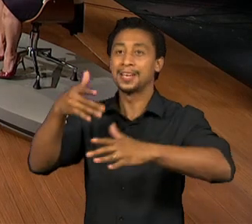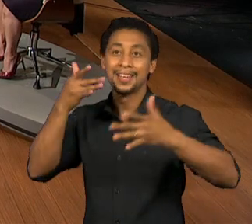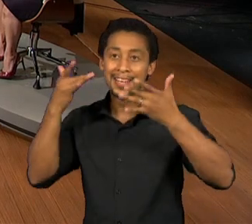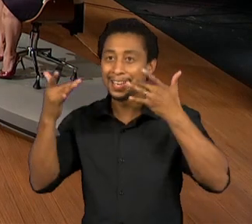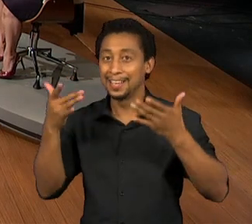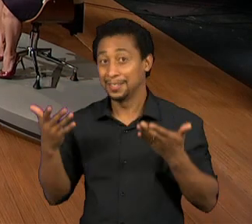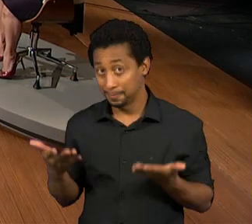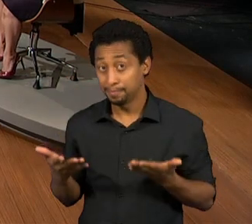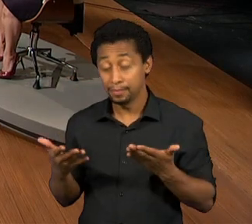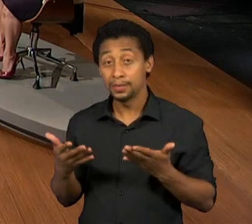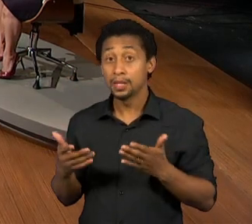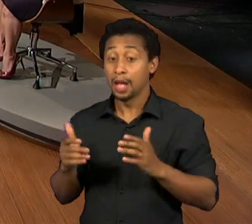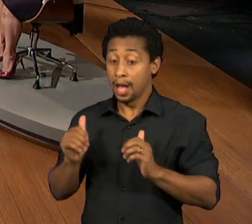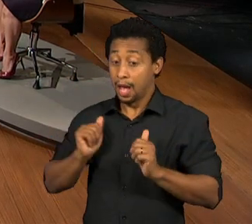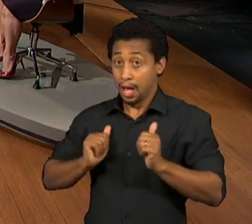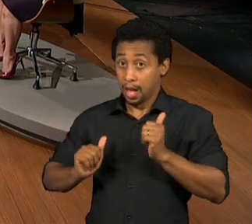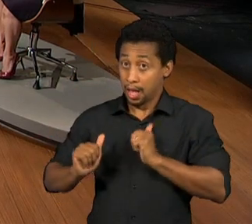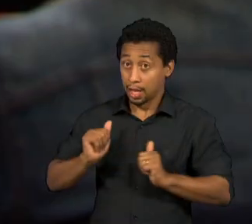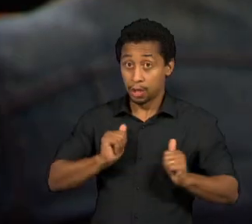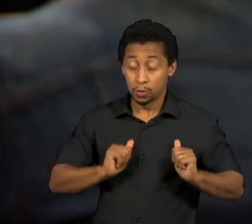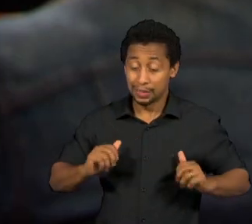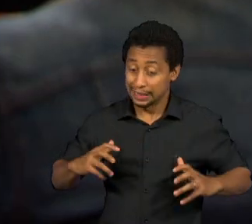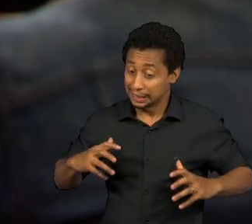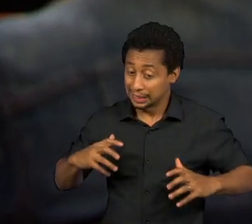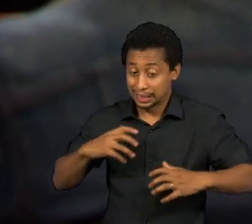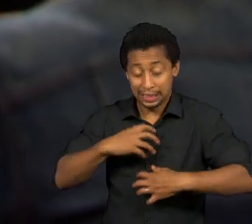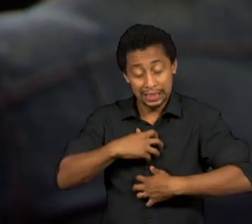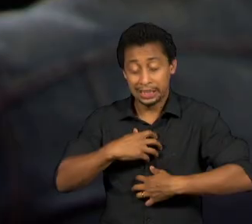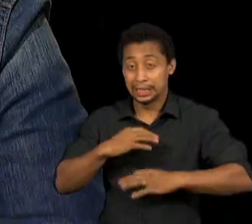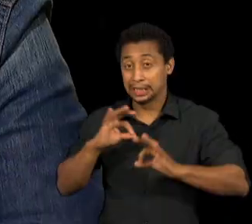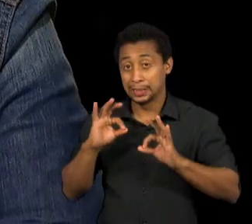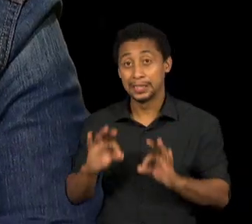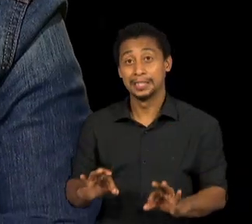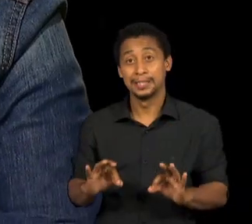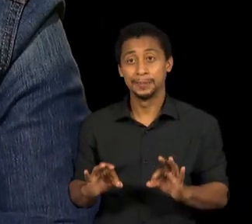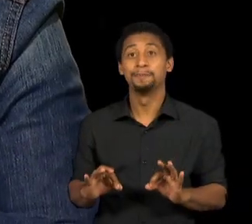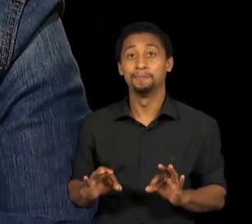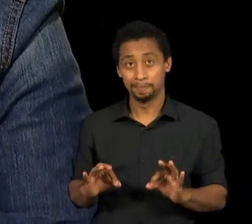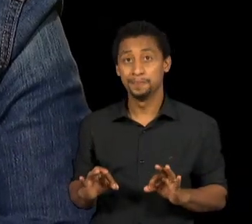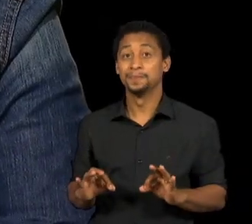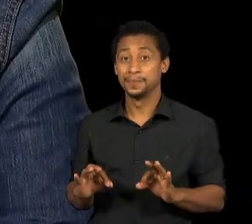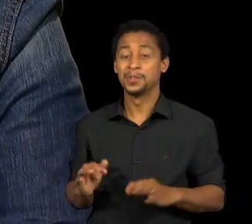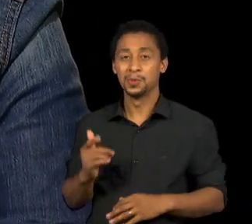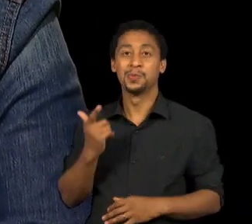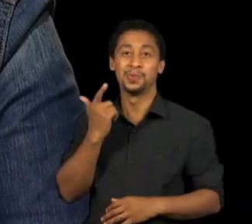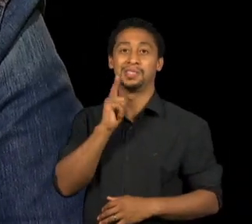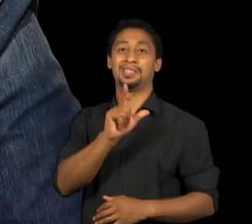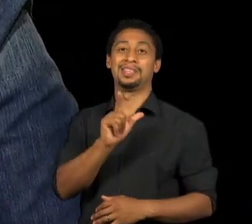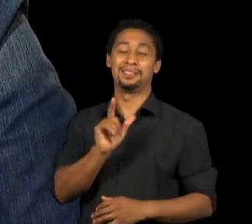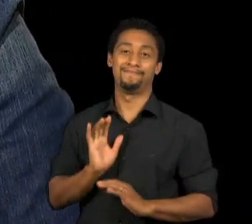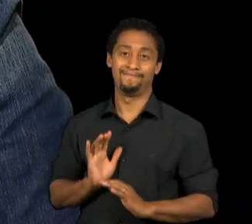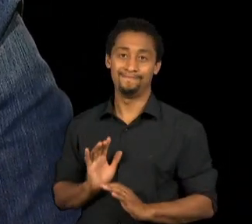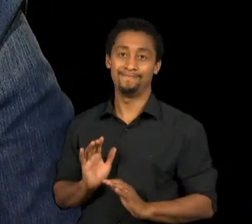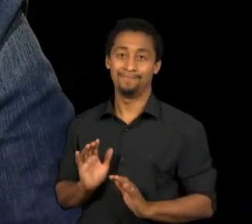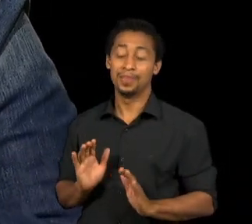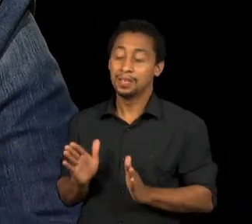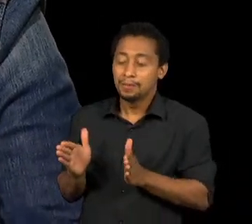ator sabe, consegue vivenciar. E são momentos